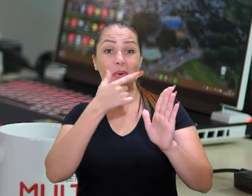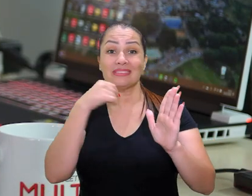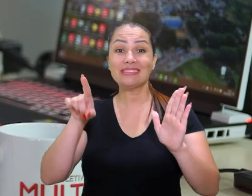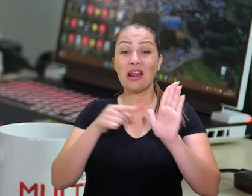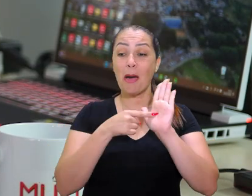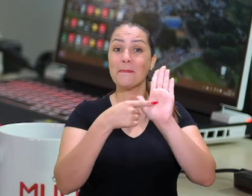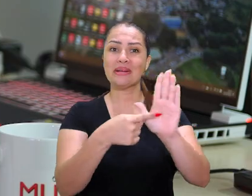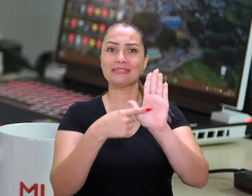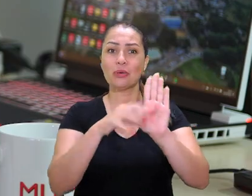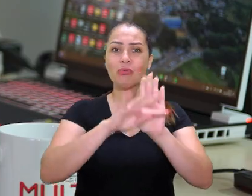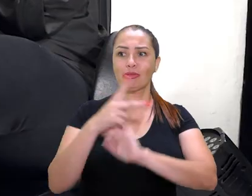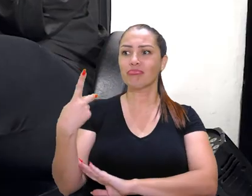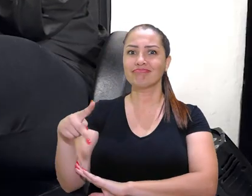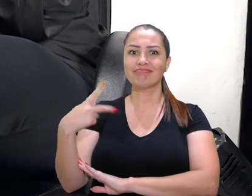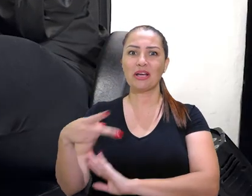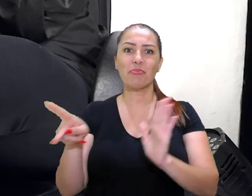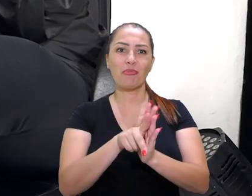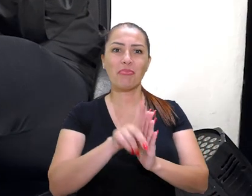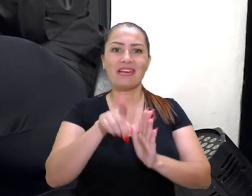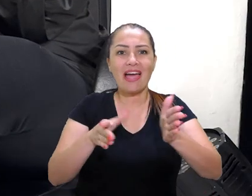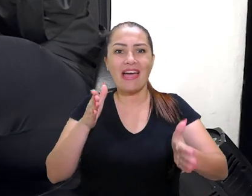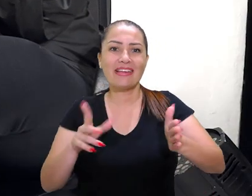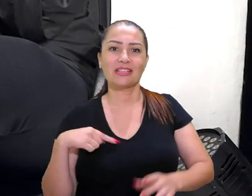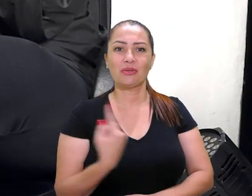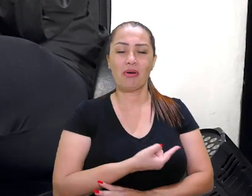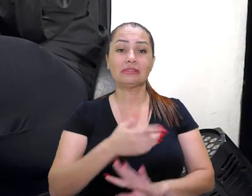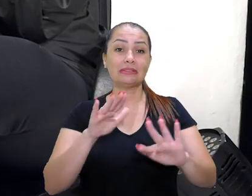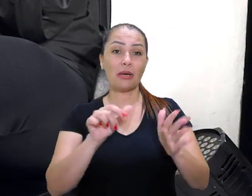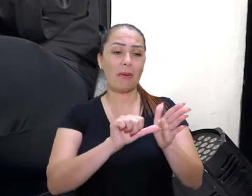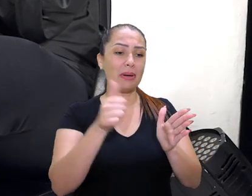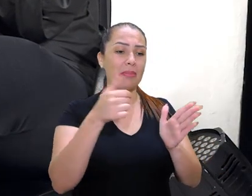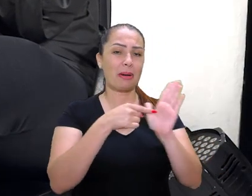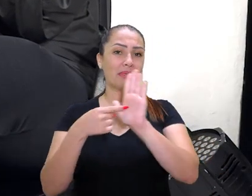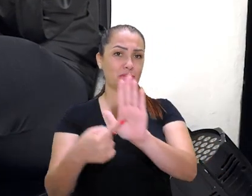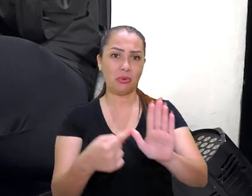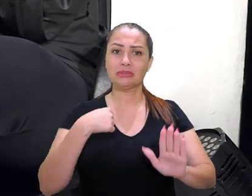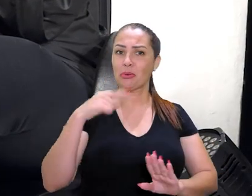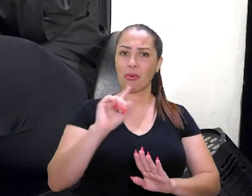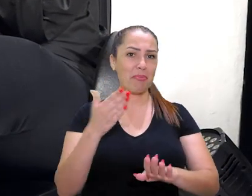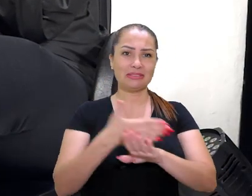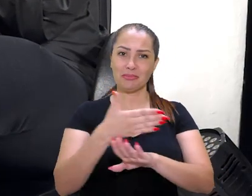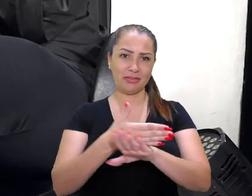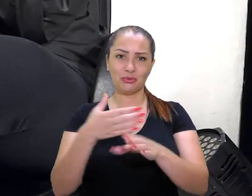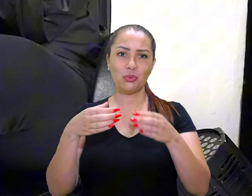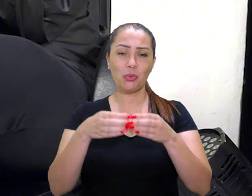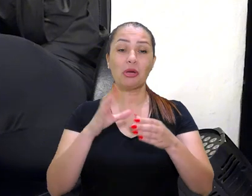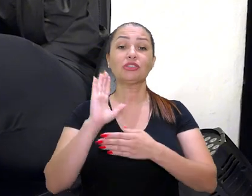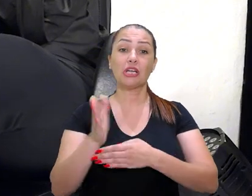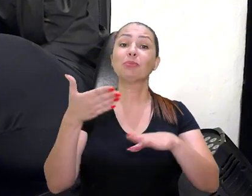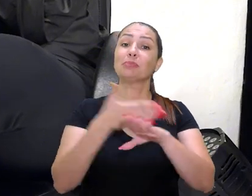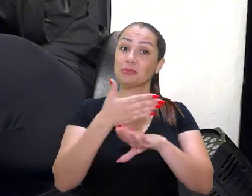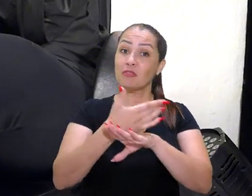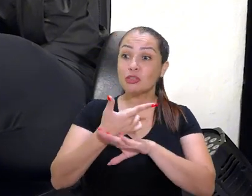né, dele, chamado Entre Nós. Dessas apresentações, dessas primeiras apresentações, eu não estava no grupo, eu já tinha participado de um outro